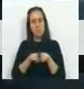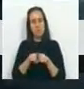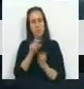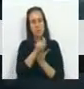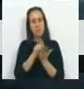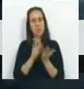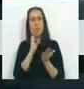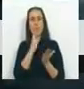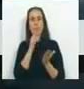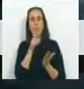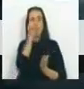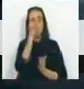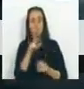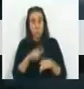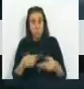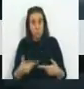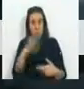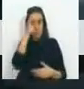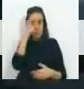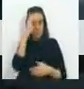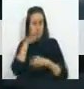atual Primeiro-Ministro foi tendo.